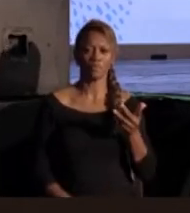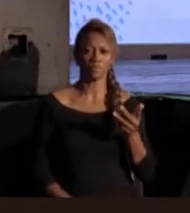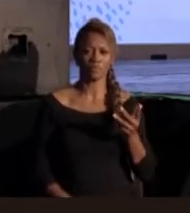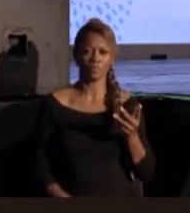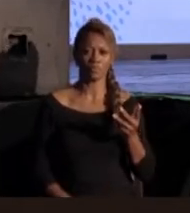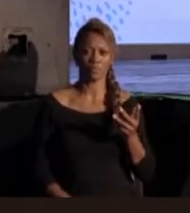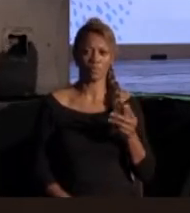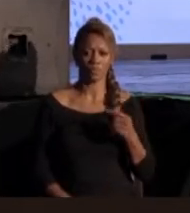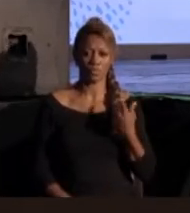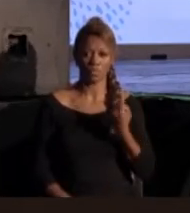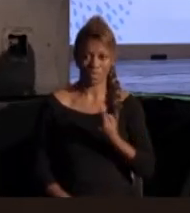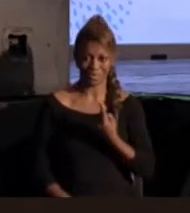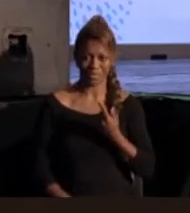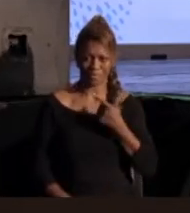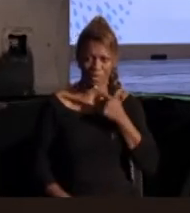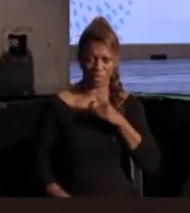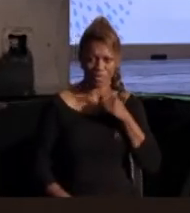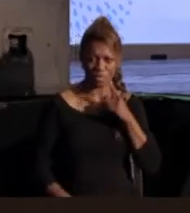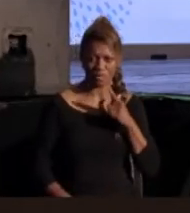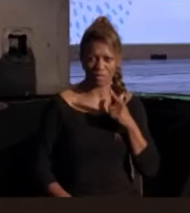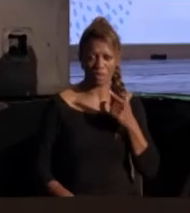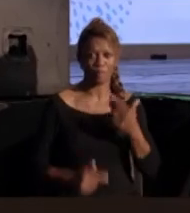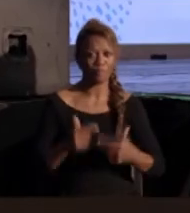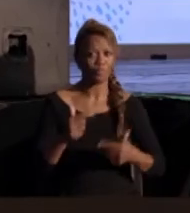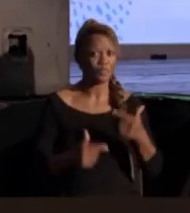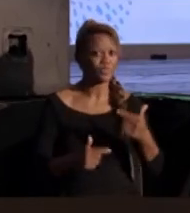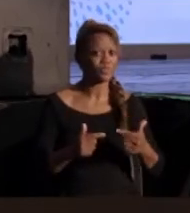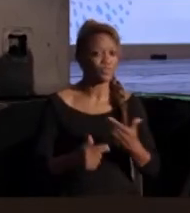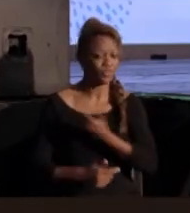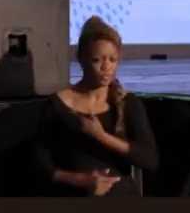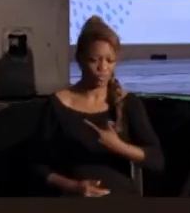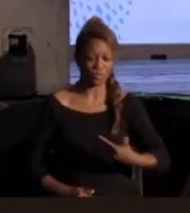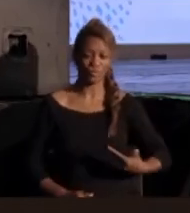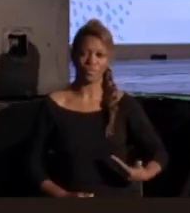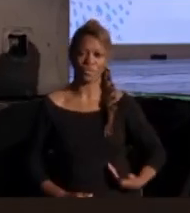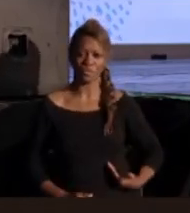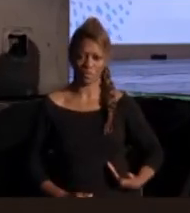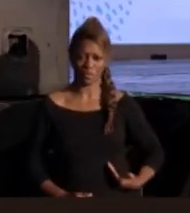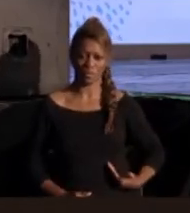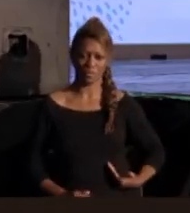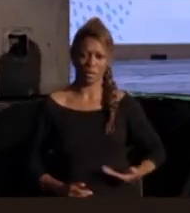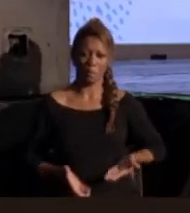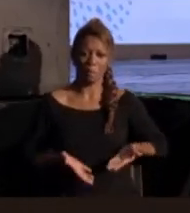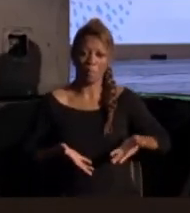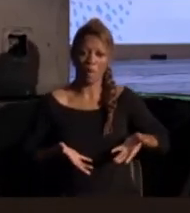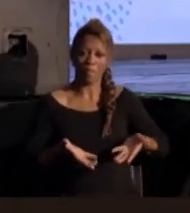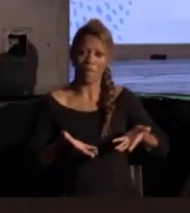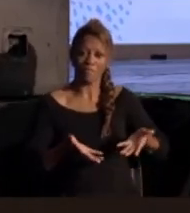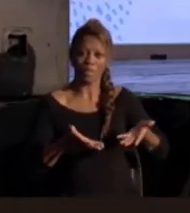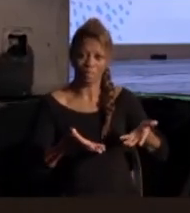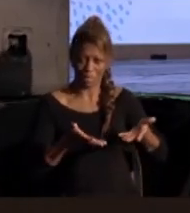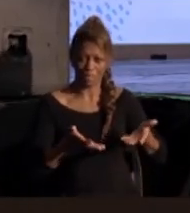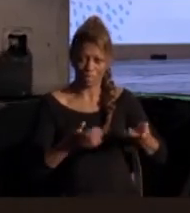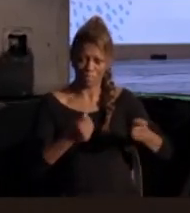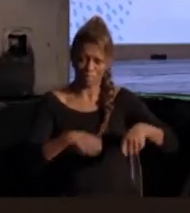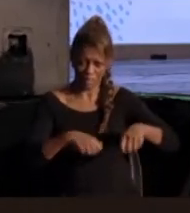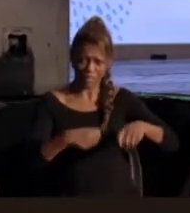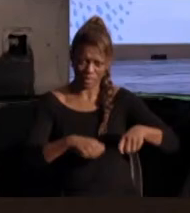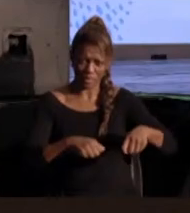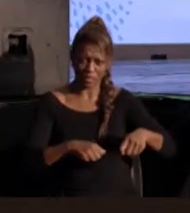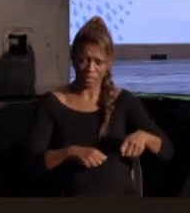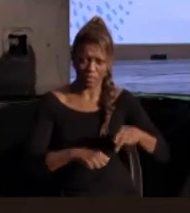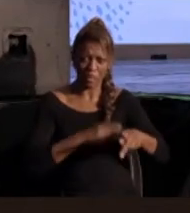a gente enfrenta isso? Tem que ter política pública, tem que ter mobilização. Não é nada fácil. Então, realmente, isso produz